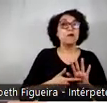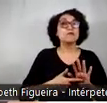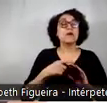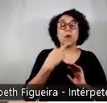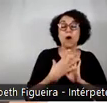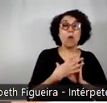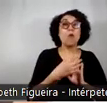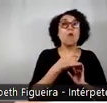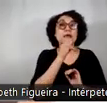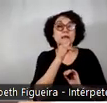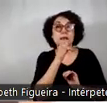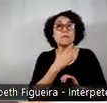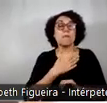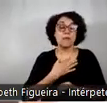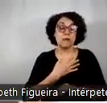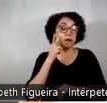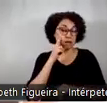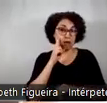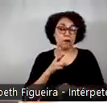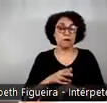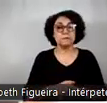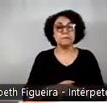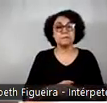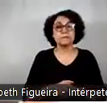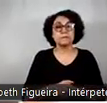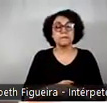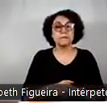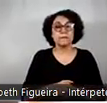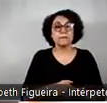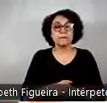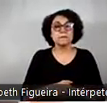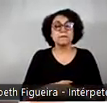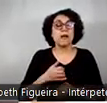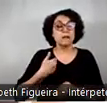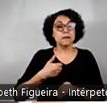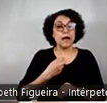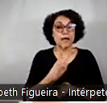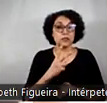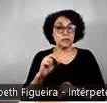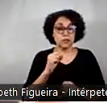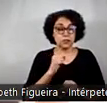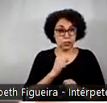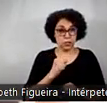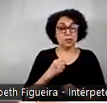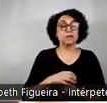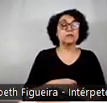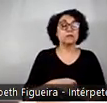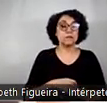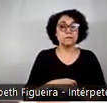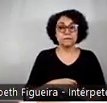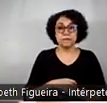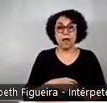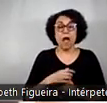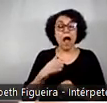pouco dessa questão da migração. Então, com 20 anos de idade, né, na verdade, eu